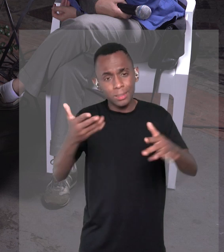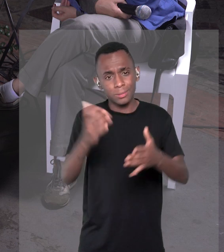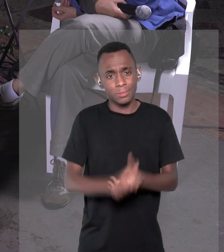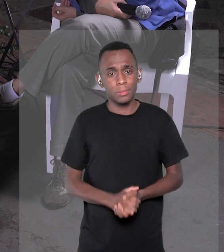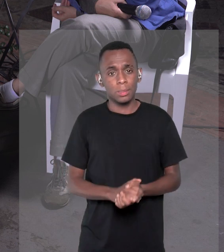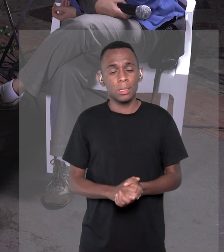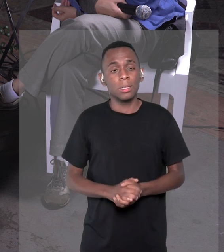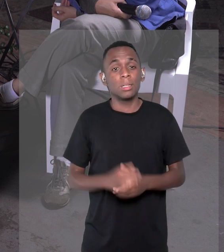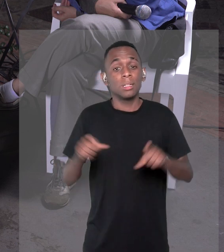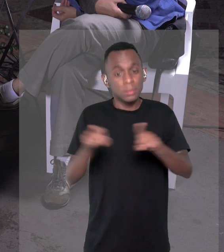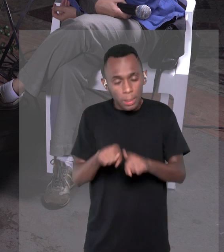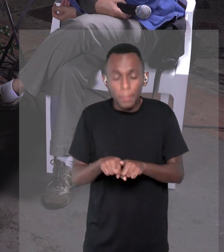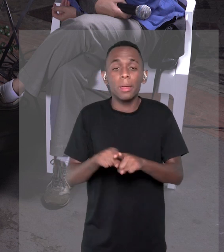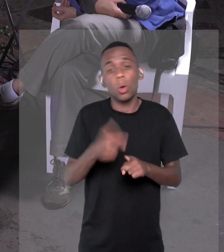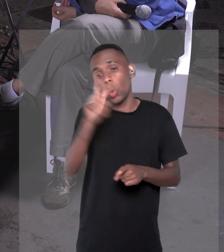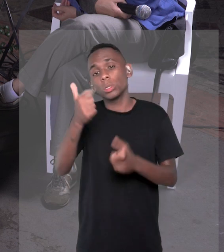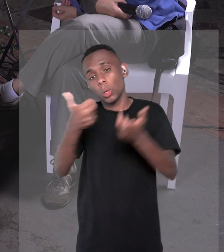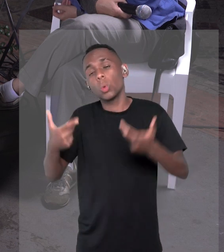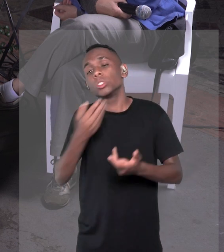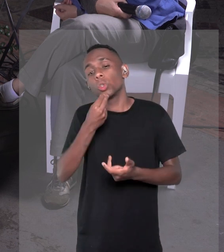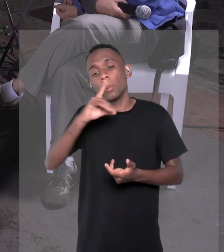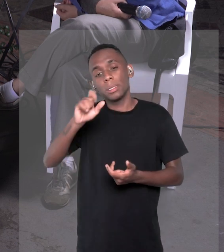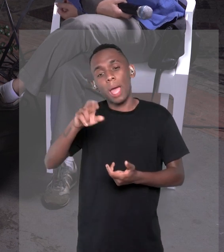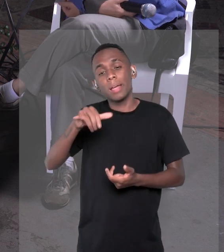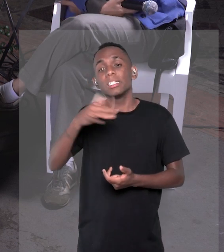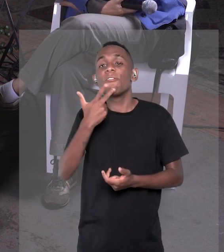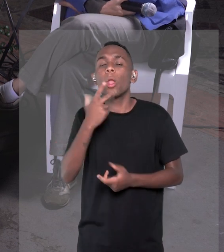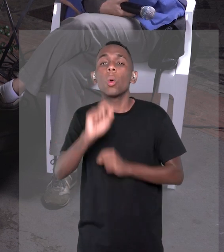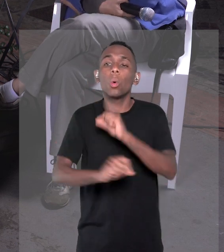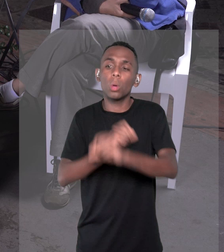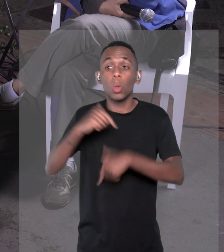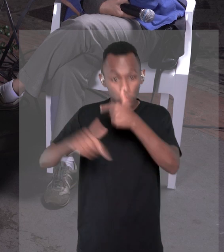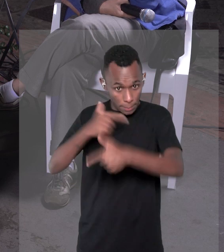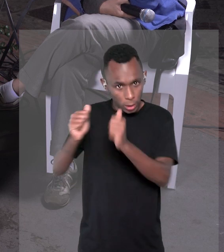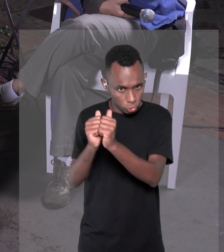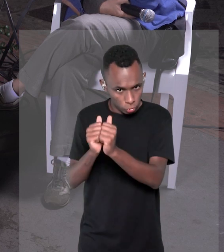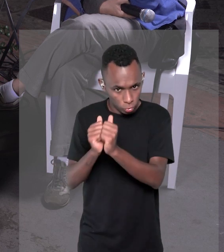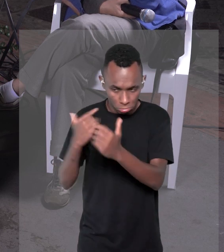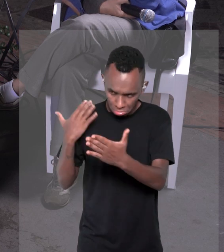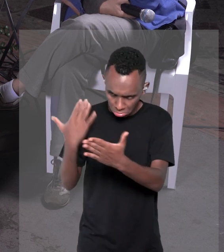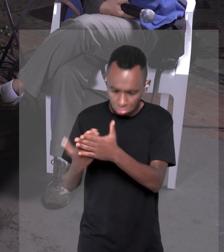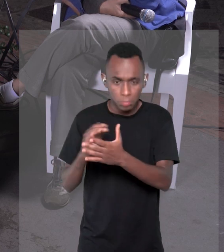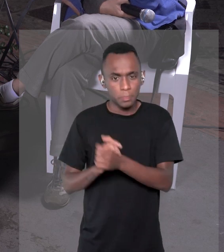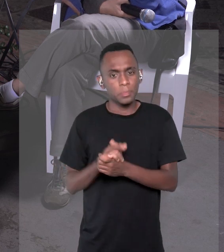minha vida. Então, mas ele disse isso. E eu acho que